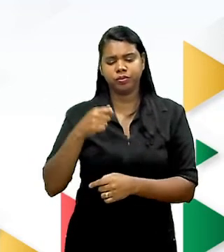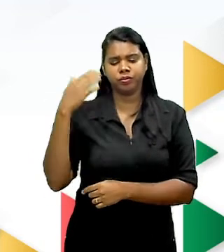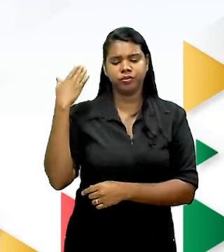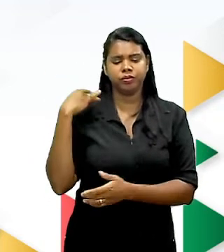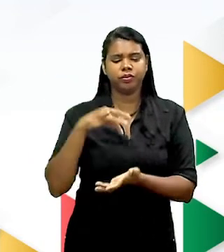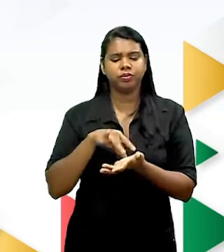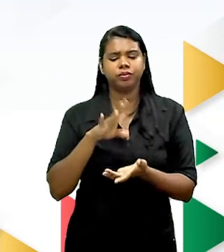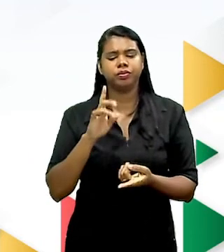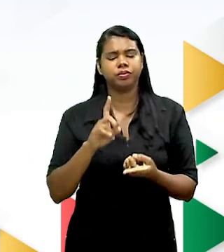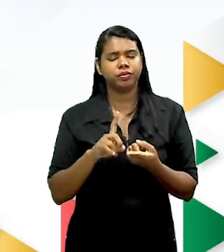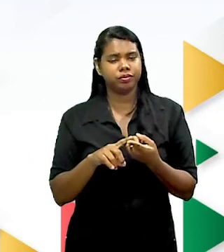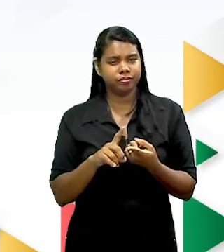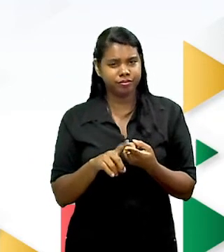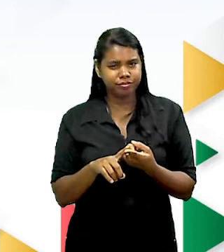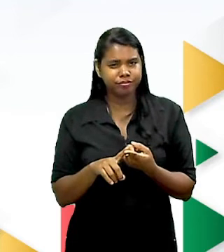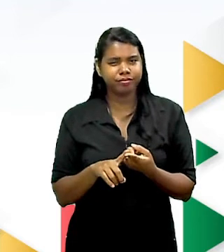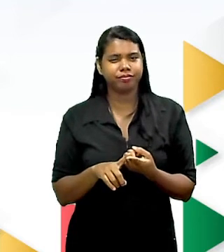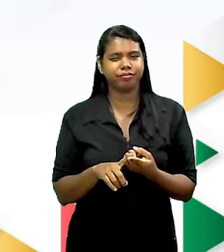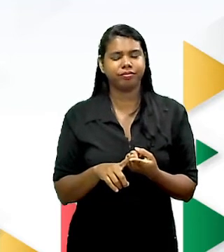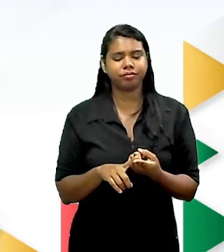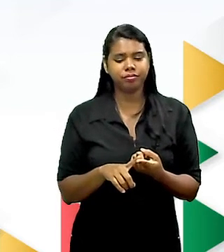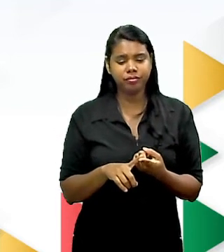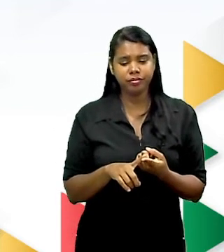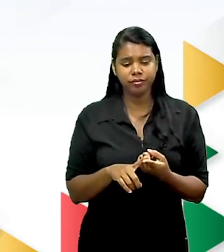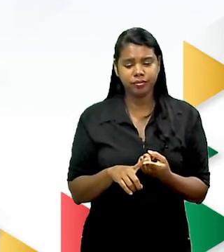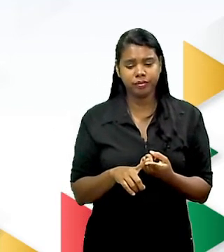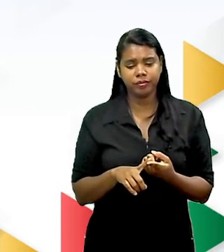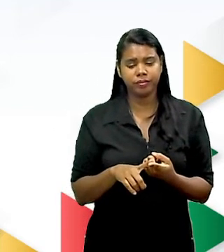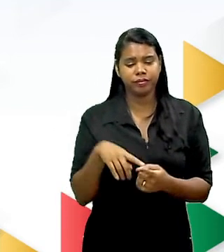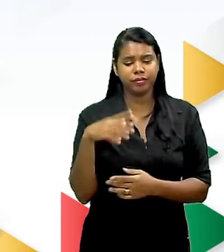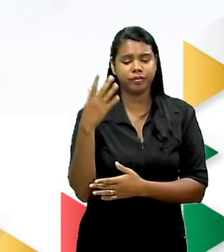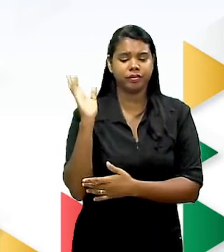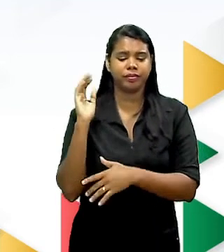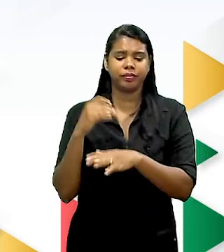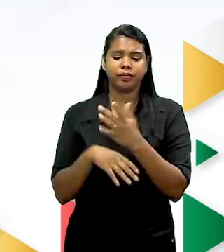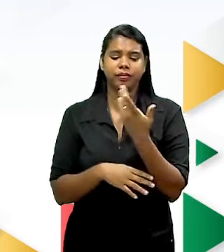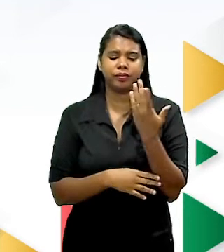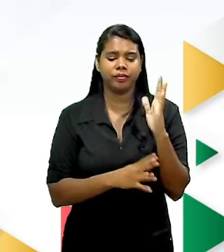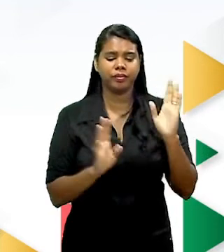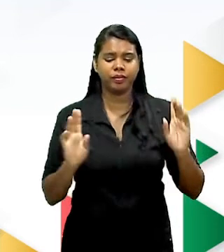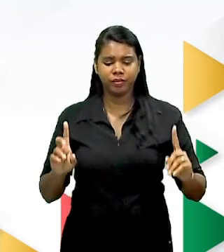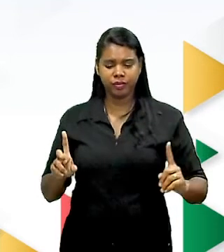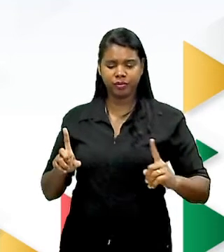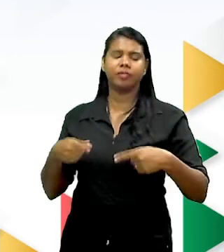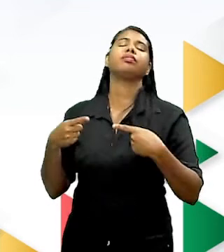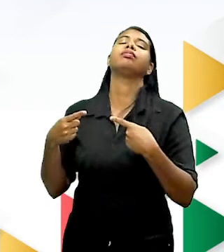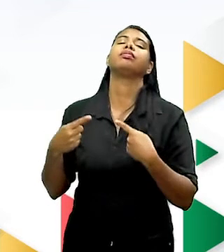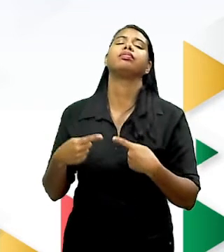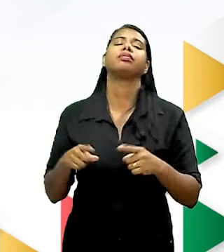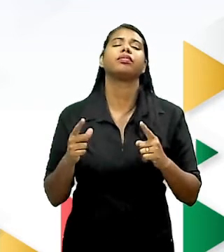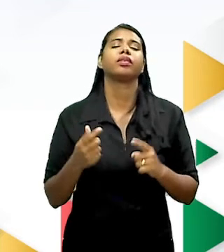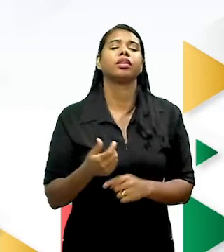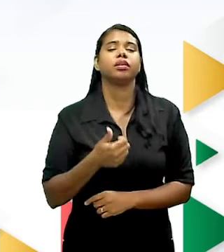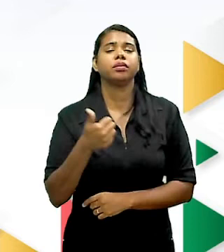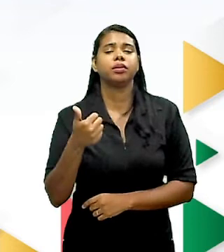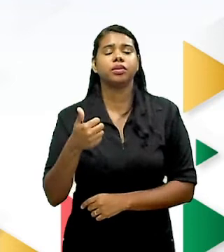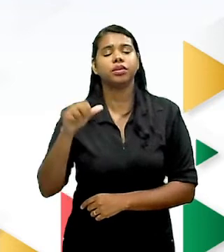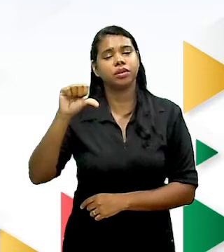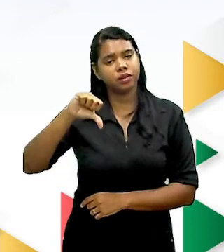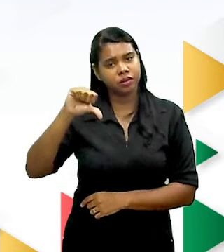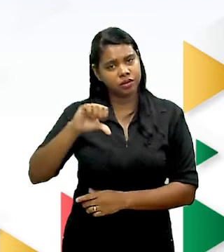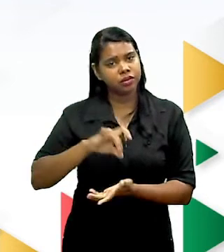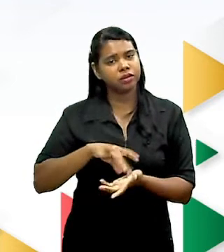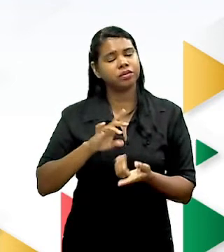tá? A ação antrópica no meio ambiente gera impactos positivos e também